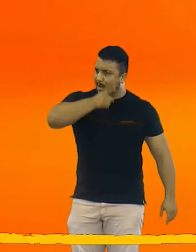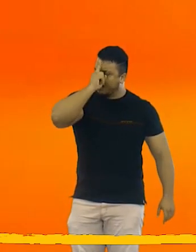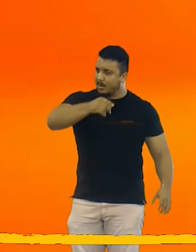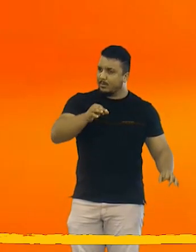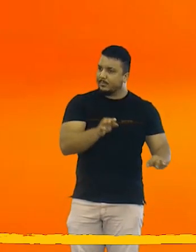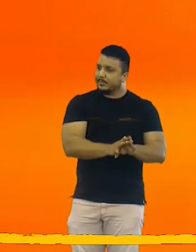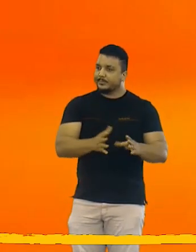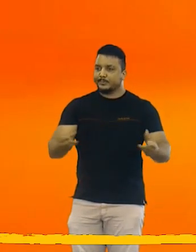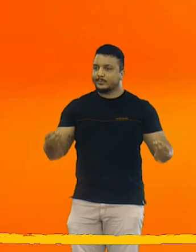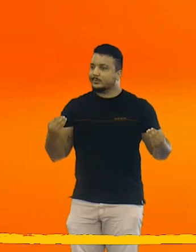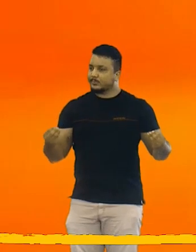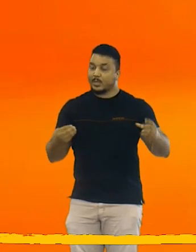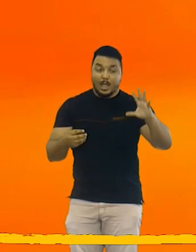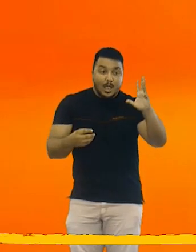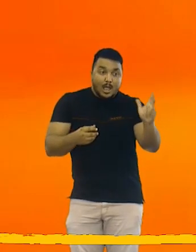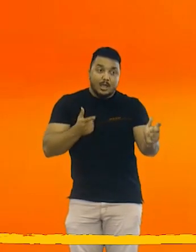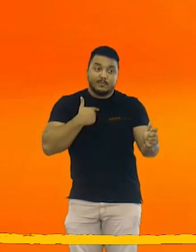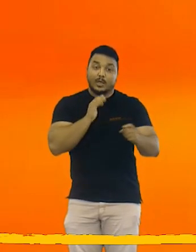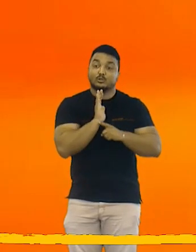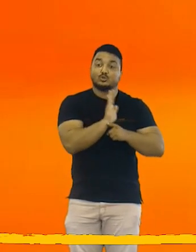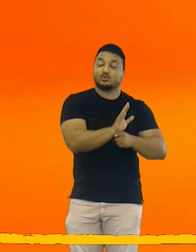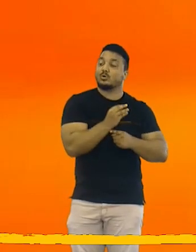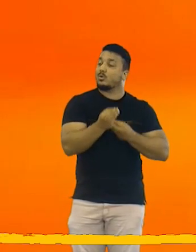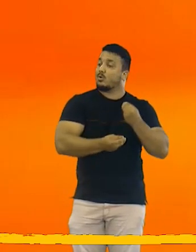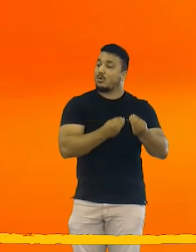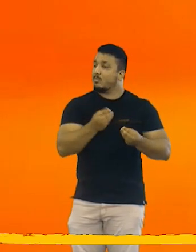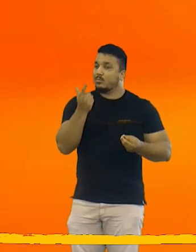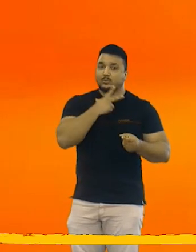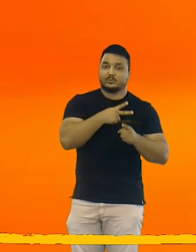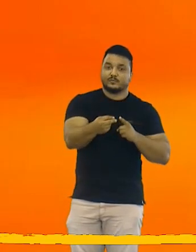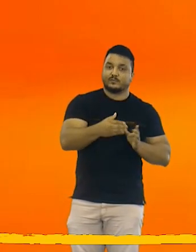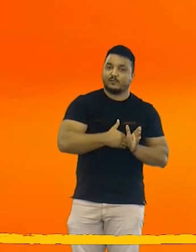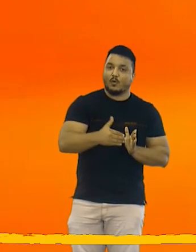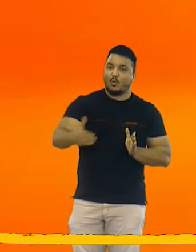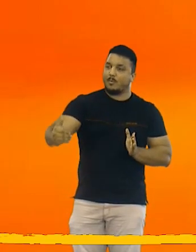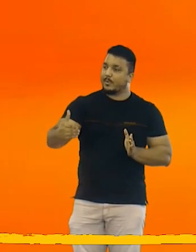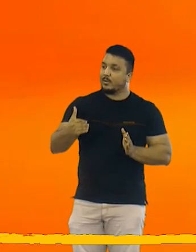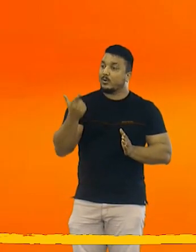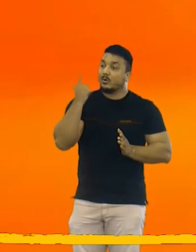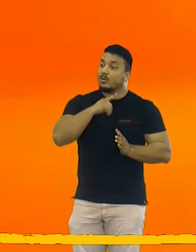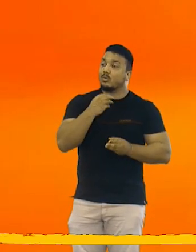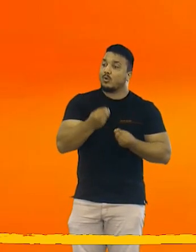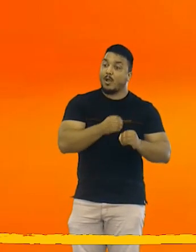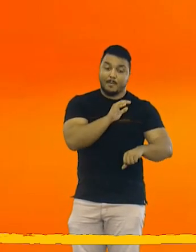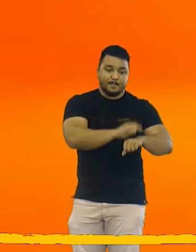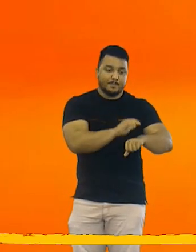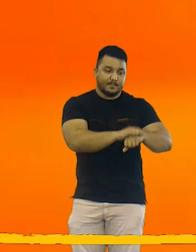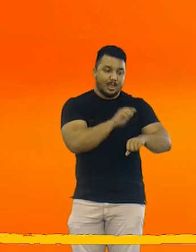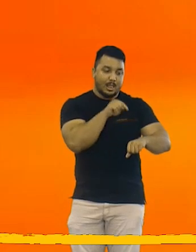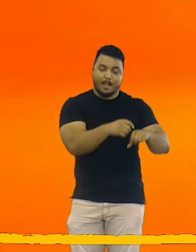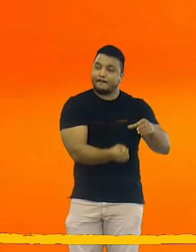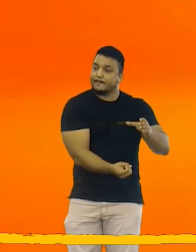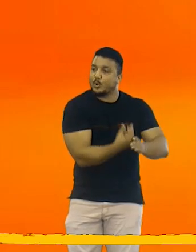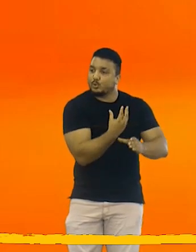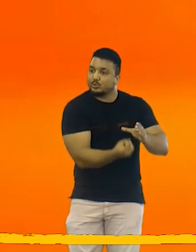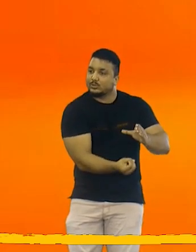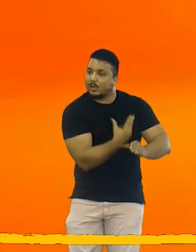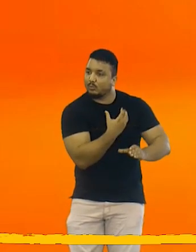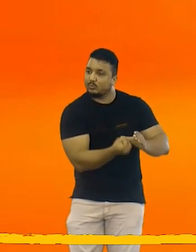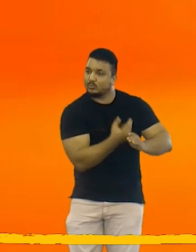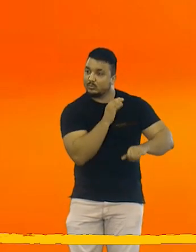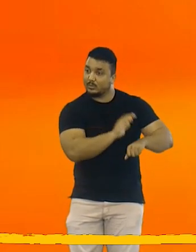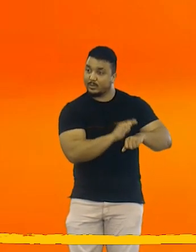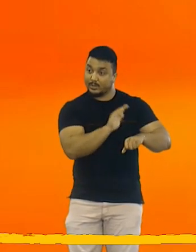quer ajudar a África a vencer a fome, ajude os africanos a produzirem. Ensine